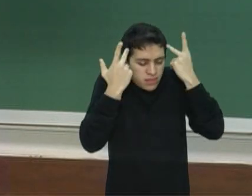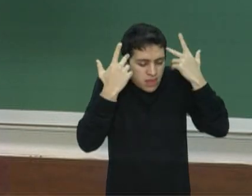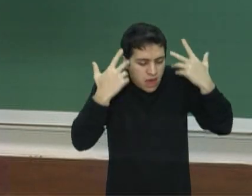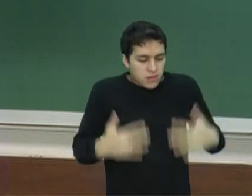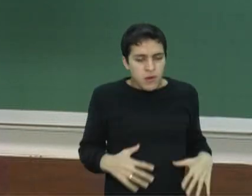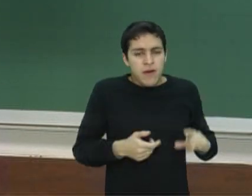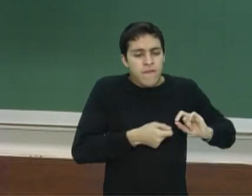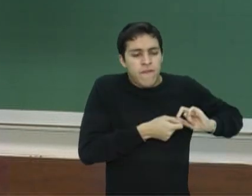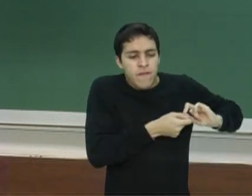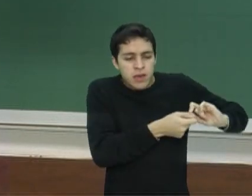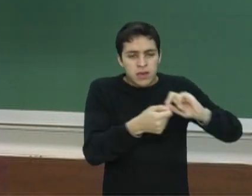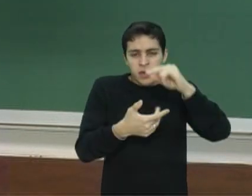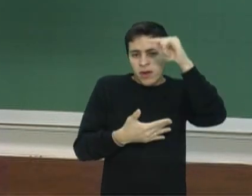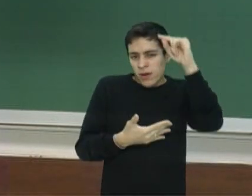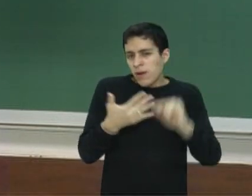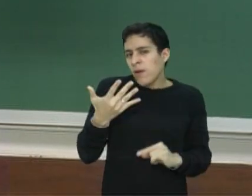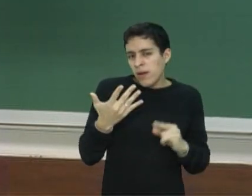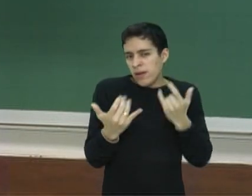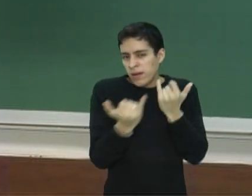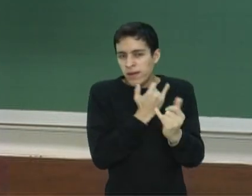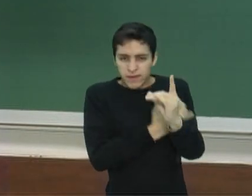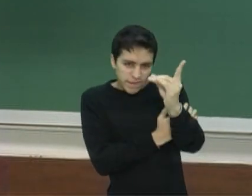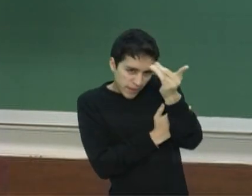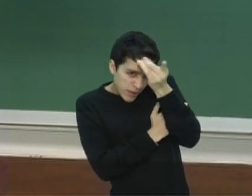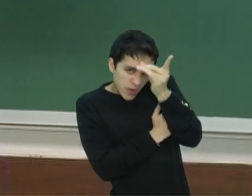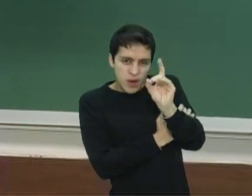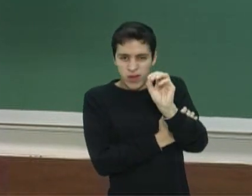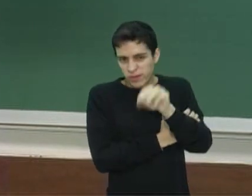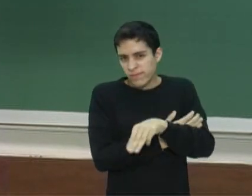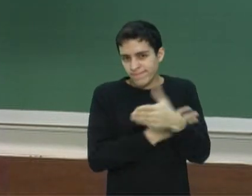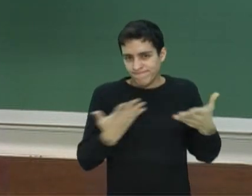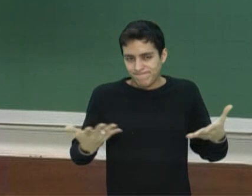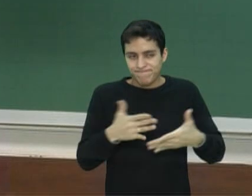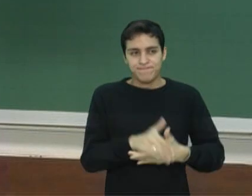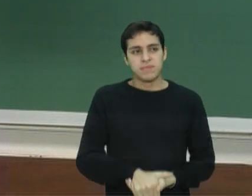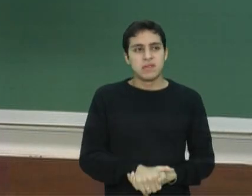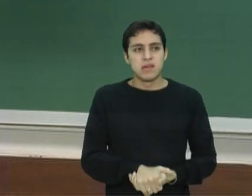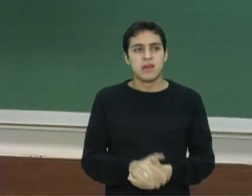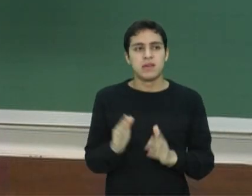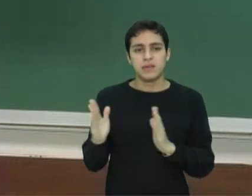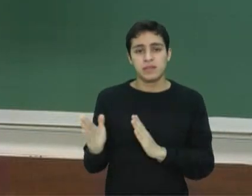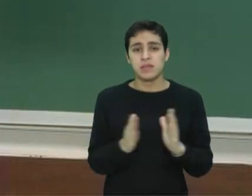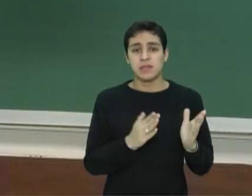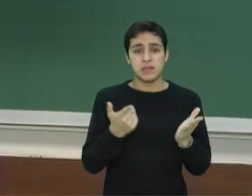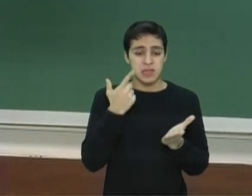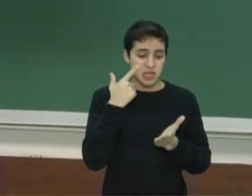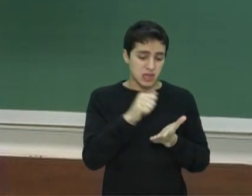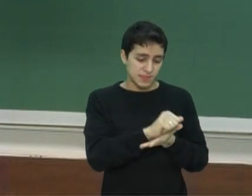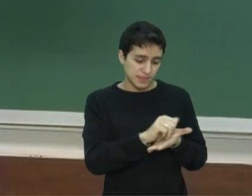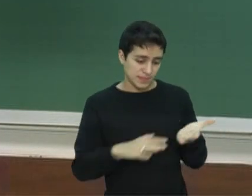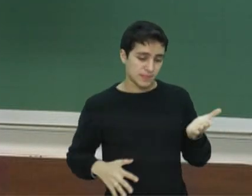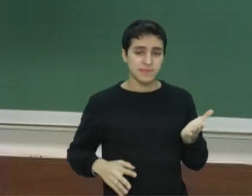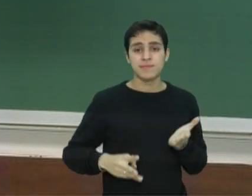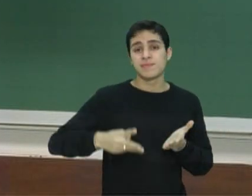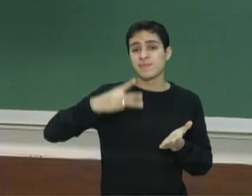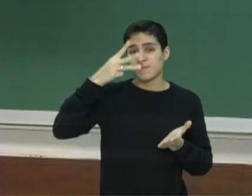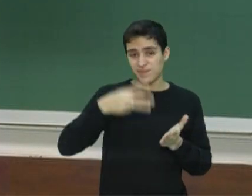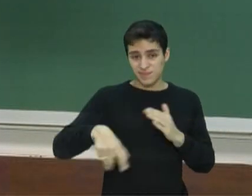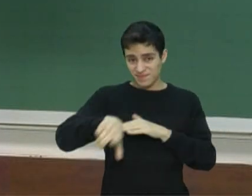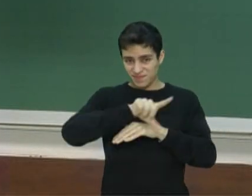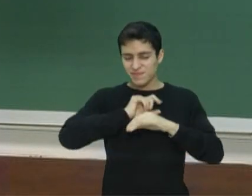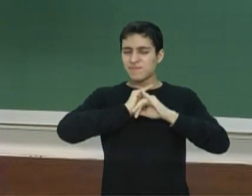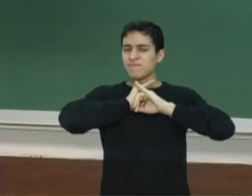tem para realizar algum tipo de atividade. Bien? Temos agora a atividade 3, que eu falei